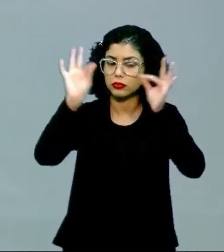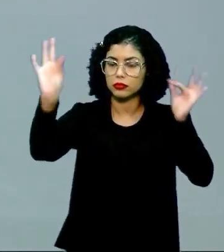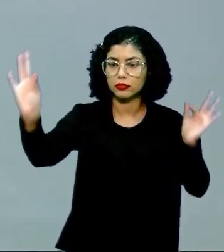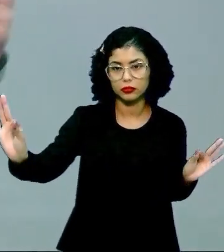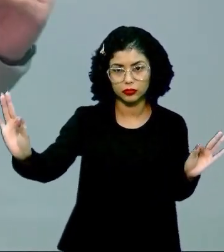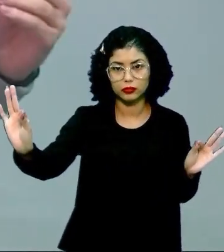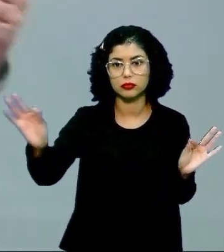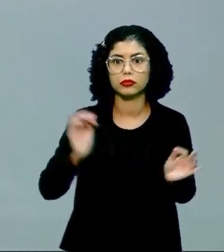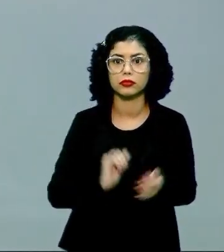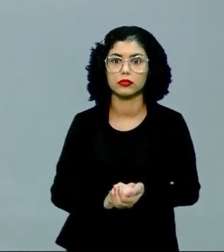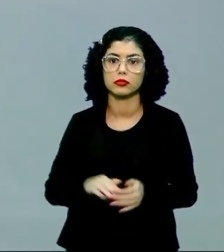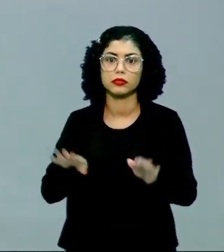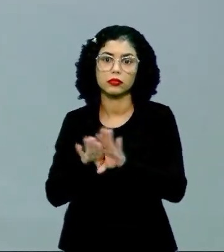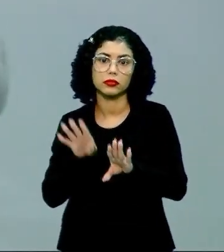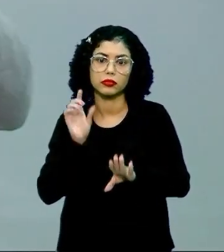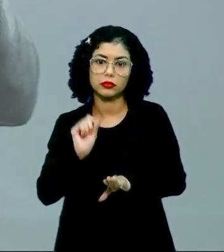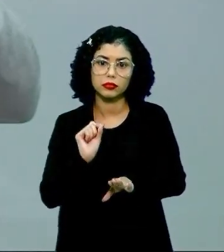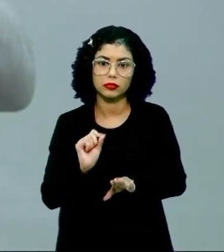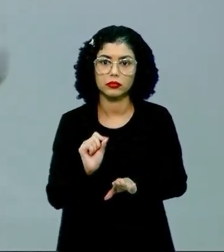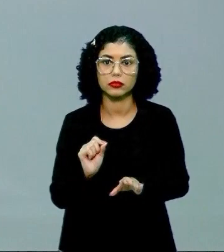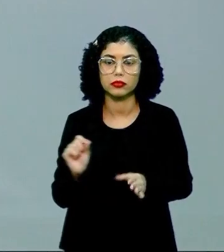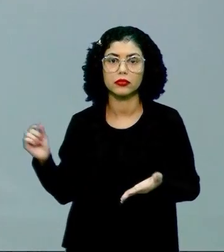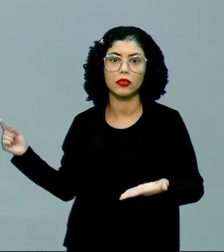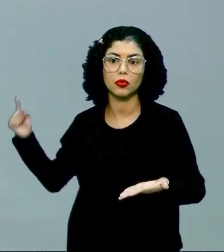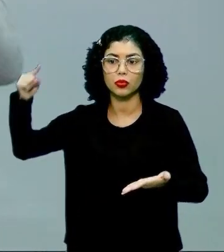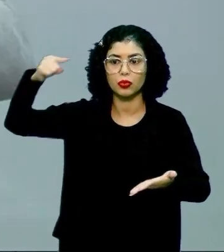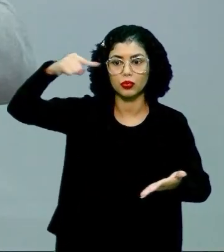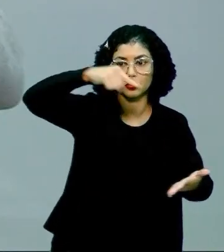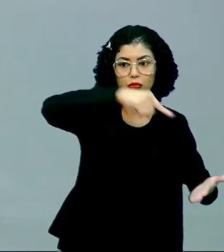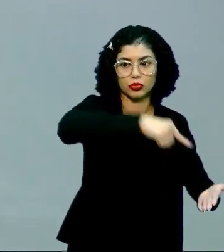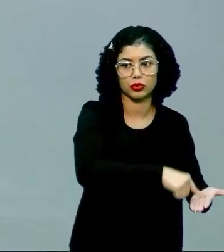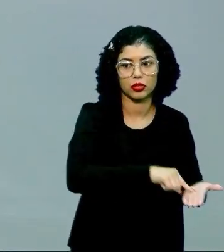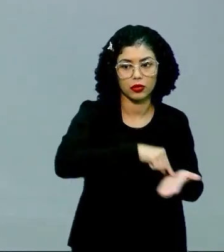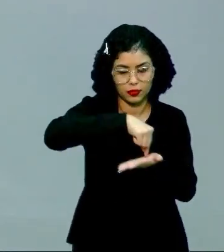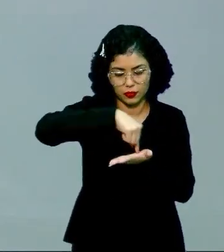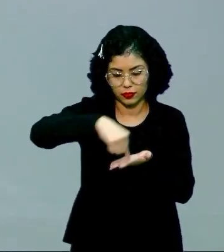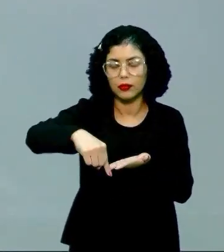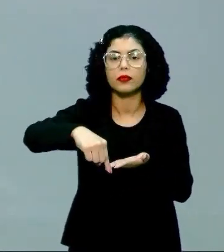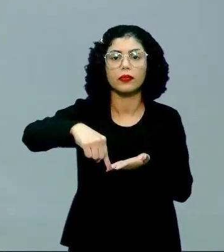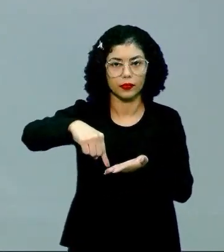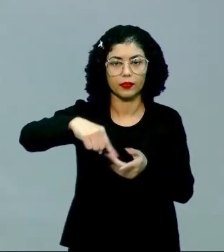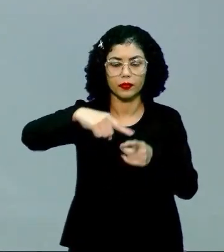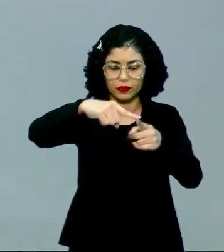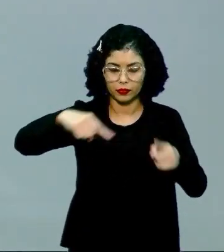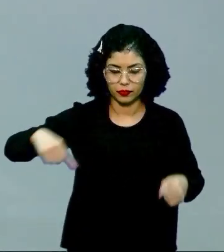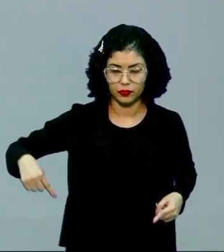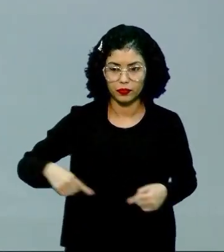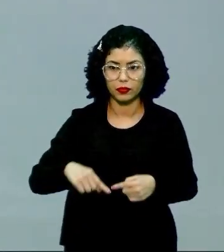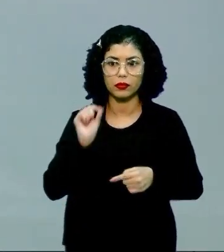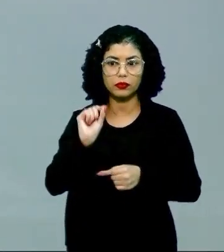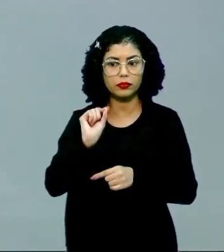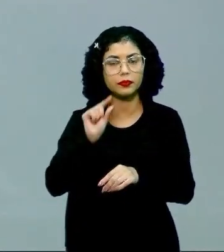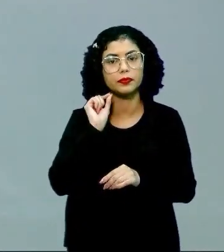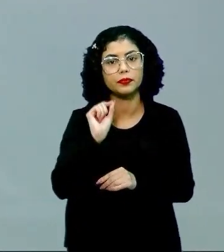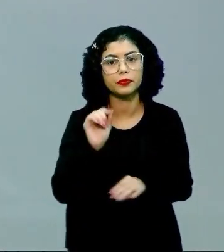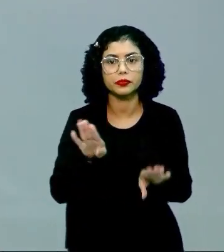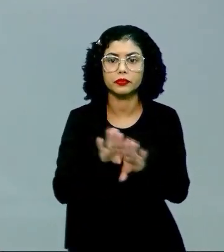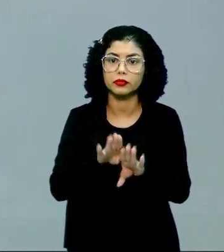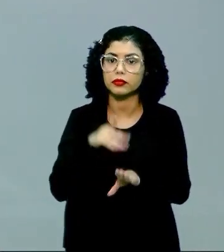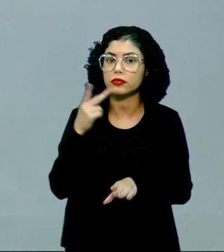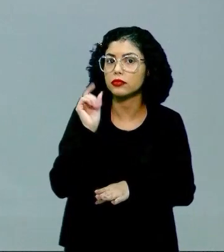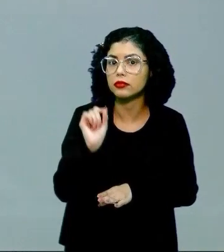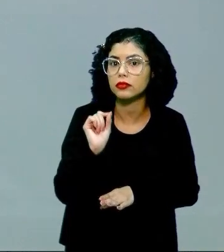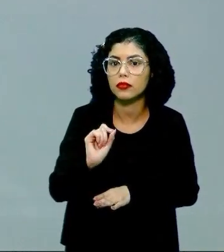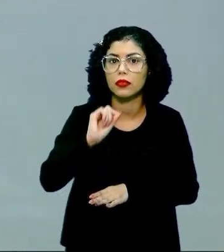percorrida a distância percorrida é no caso a linha que fica abaixo do Triângulo no caso desta linha estamos me